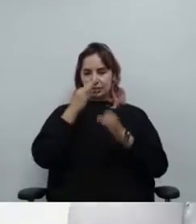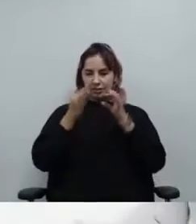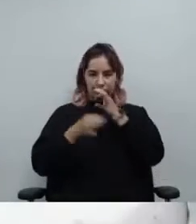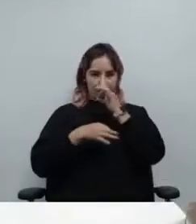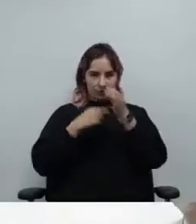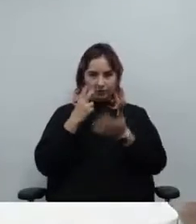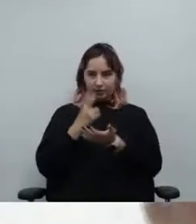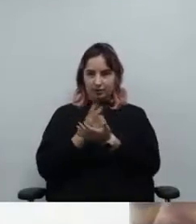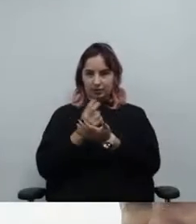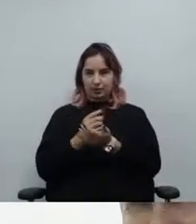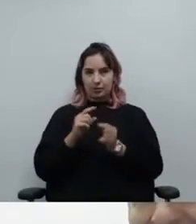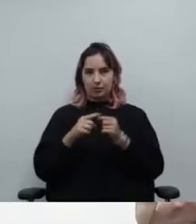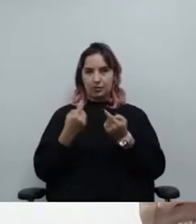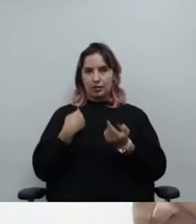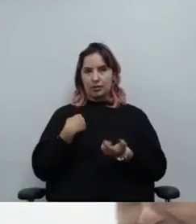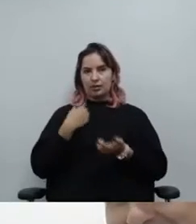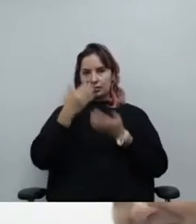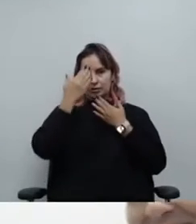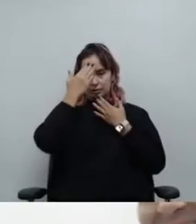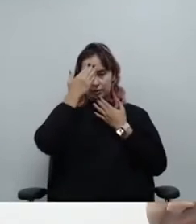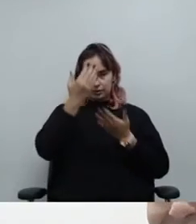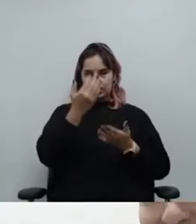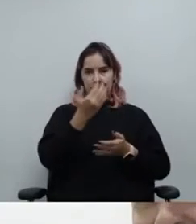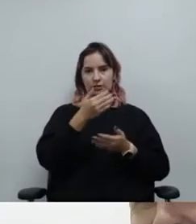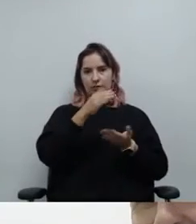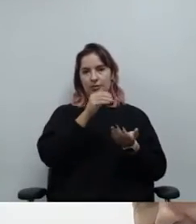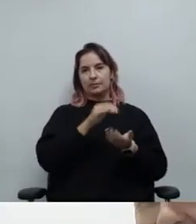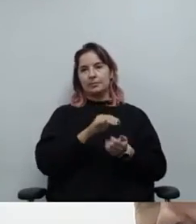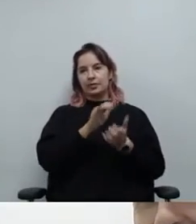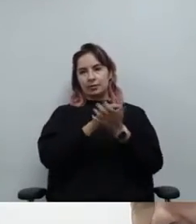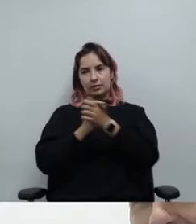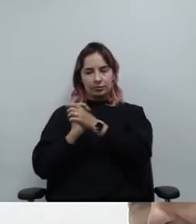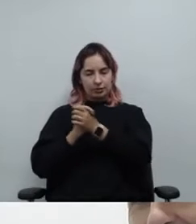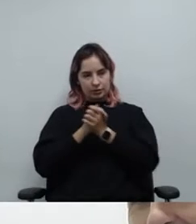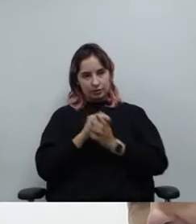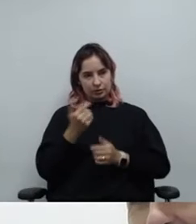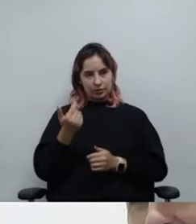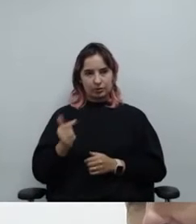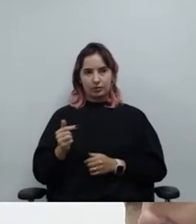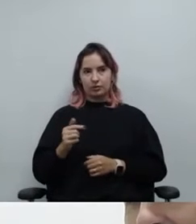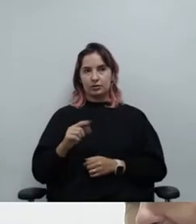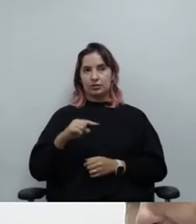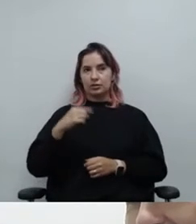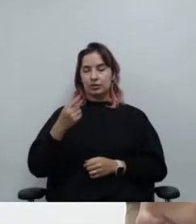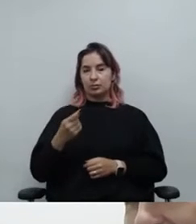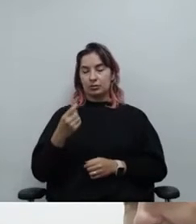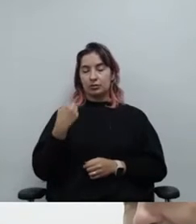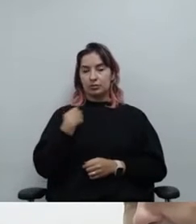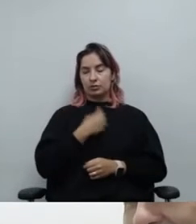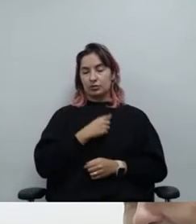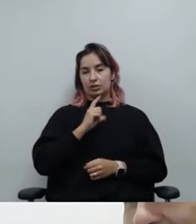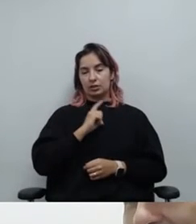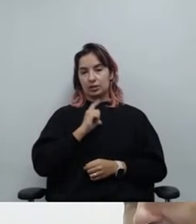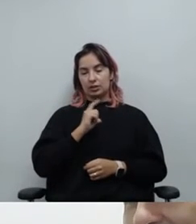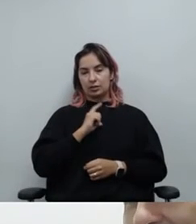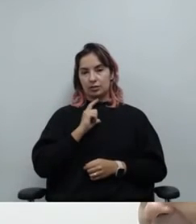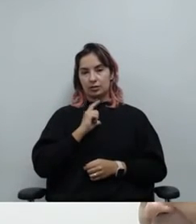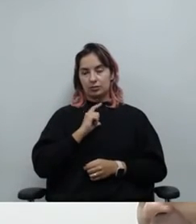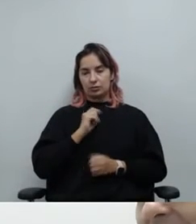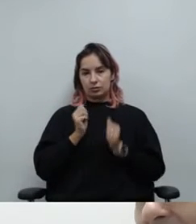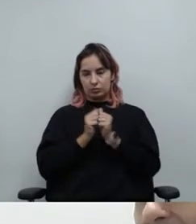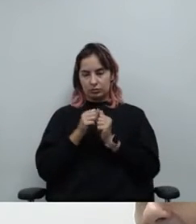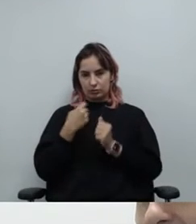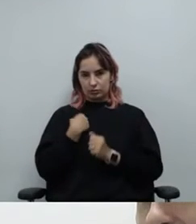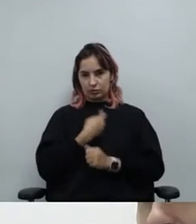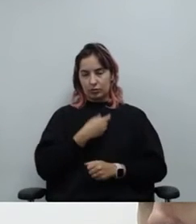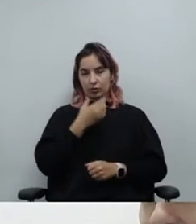aqui, mas eu agradeço e parabenizo você mais uma vez enormemente. Na sequência, nós temos mais uma vez conosco